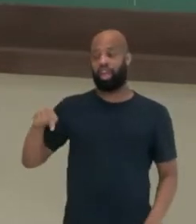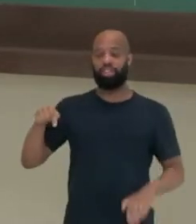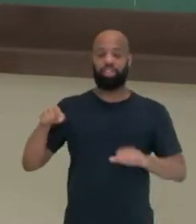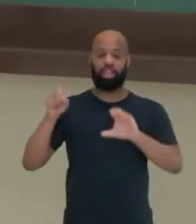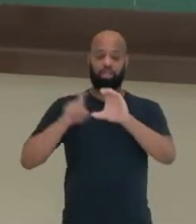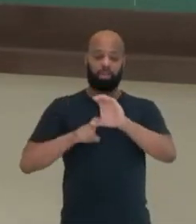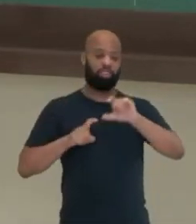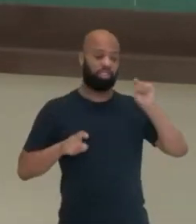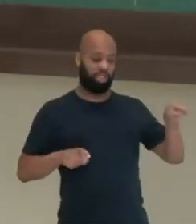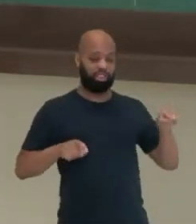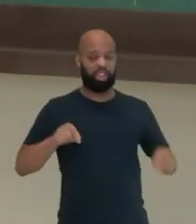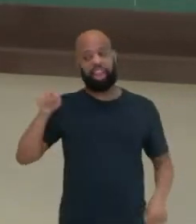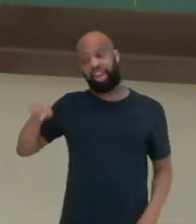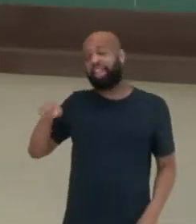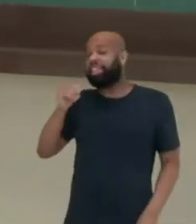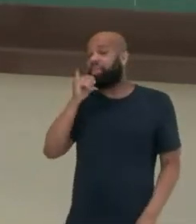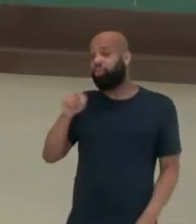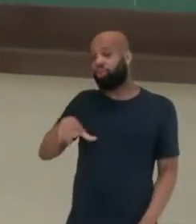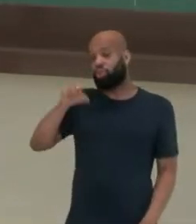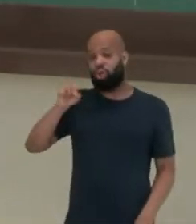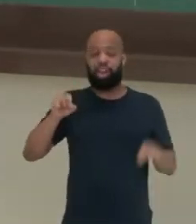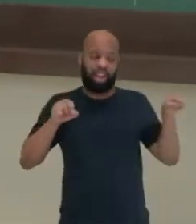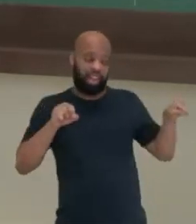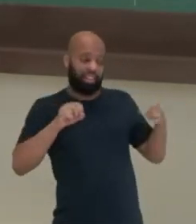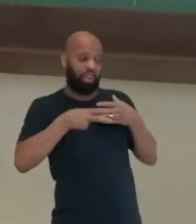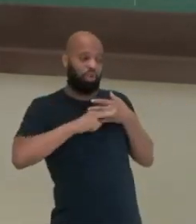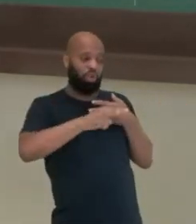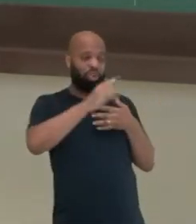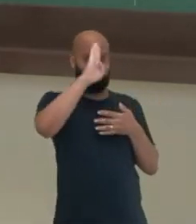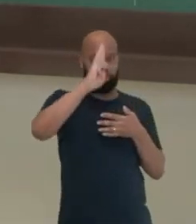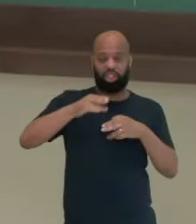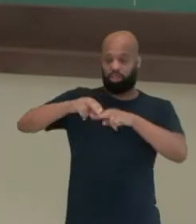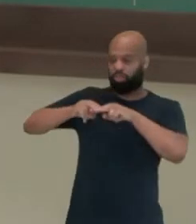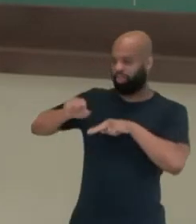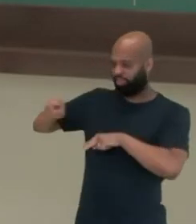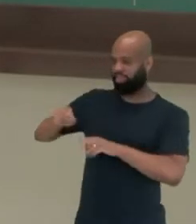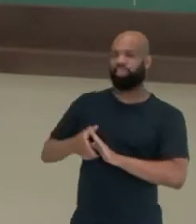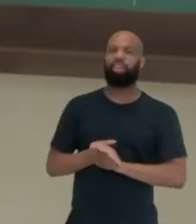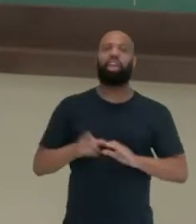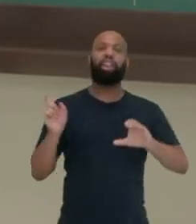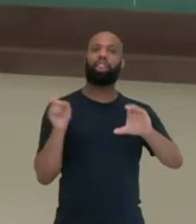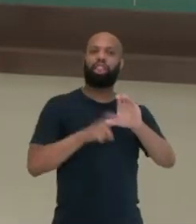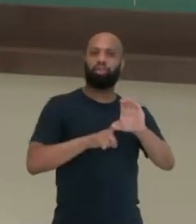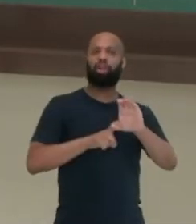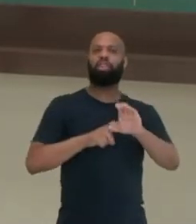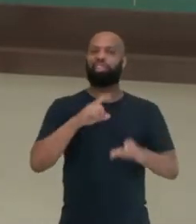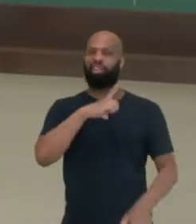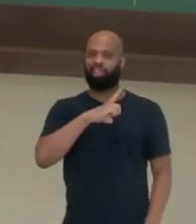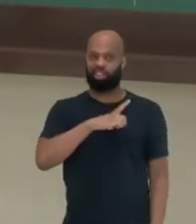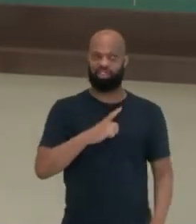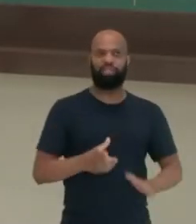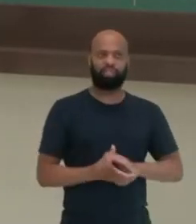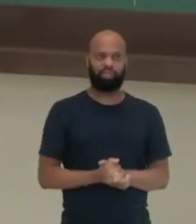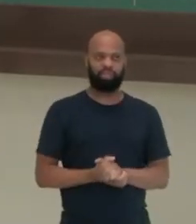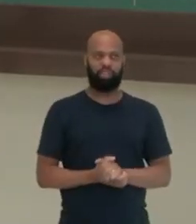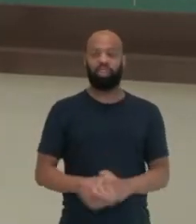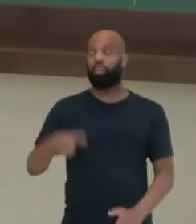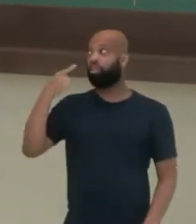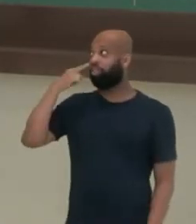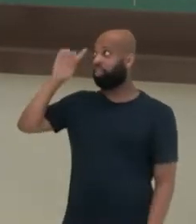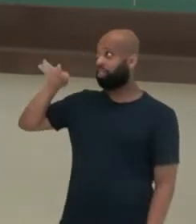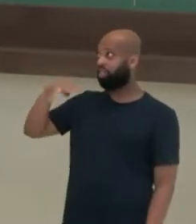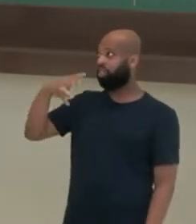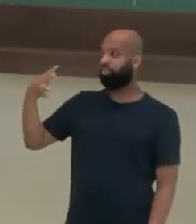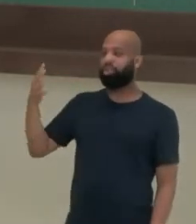você escolhe, a outra vem como consequência, ok? Então, uma depende da outra. Olha aqui uma tabela